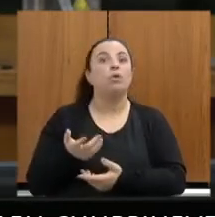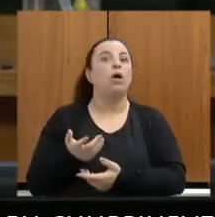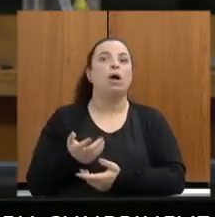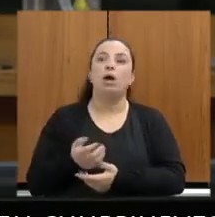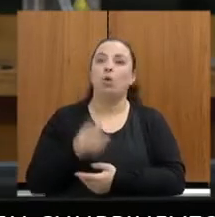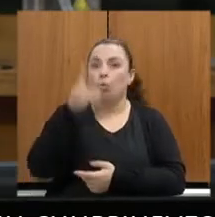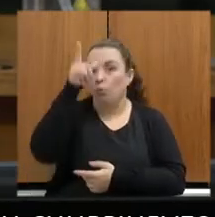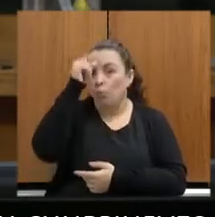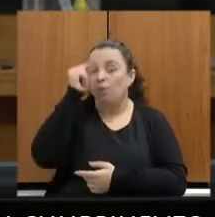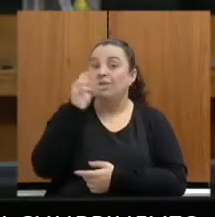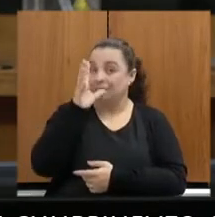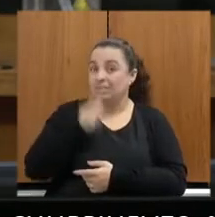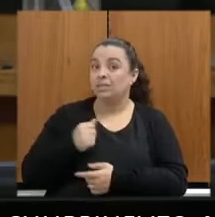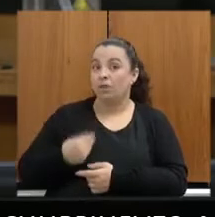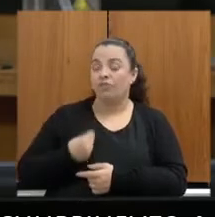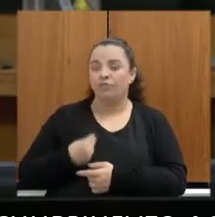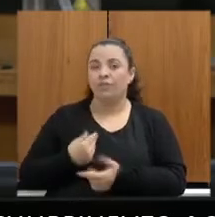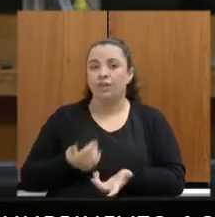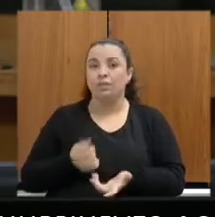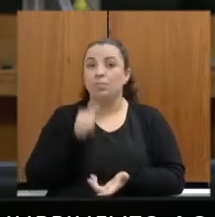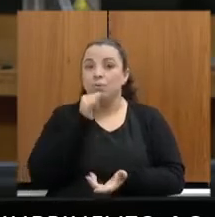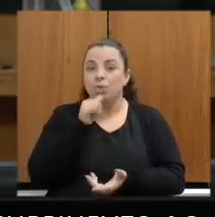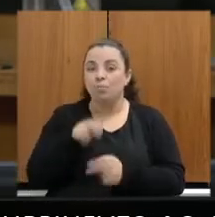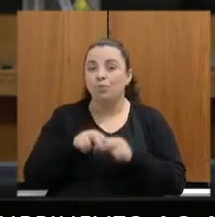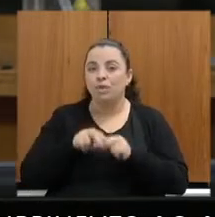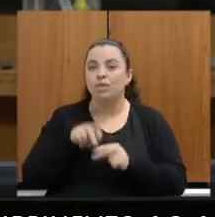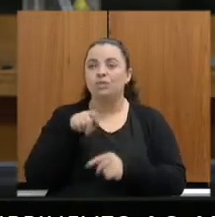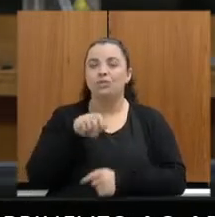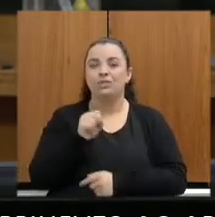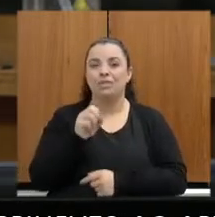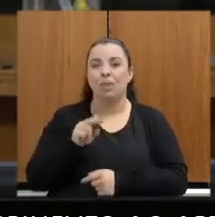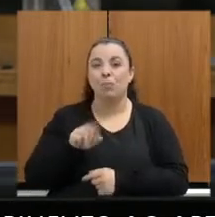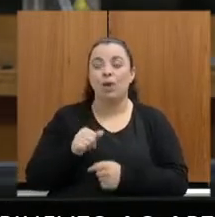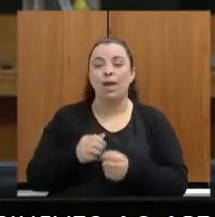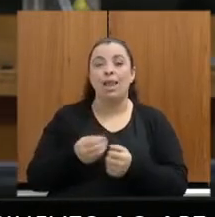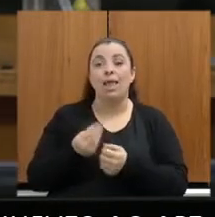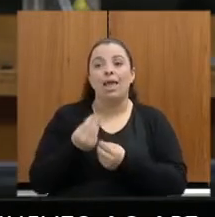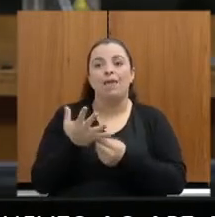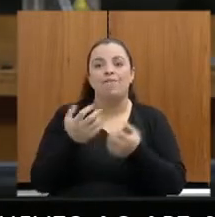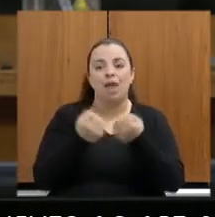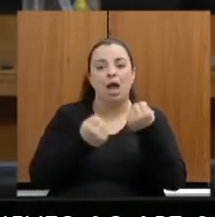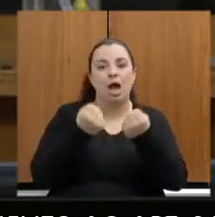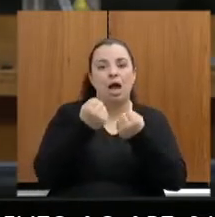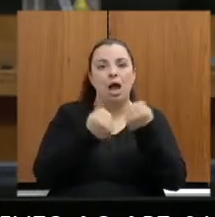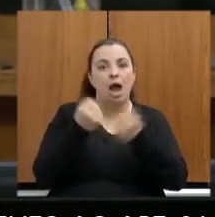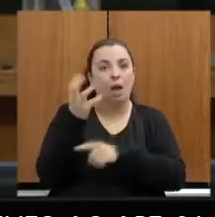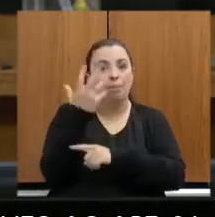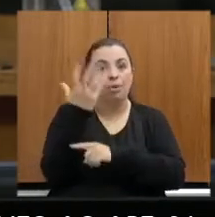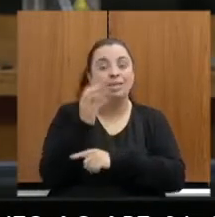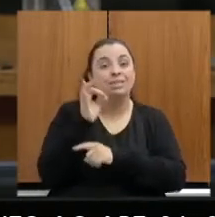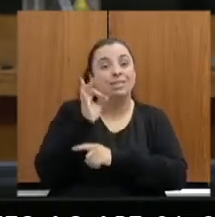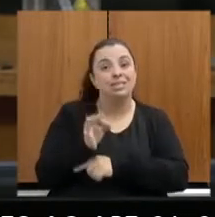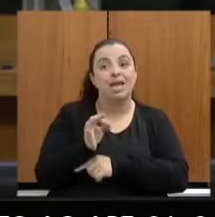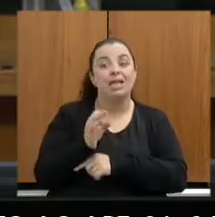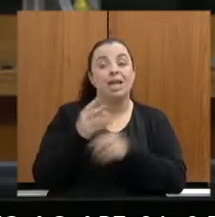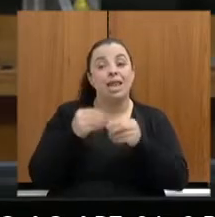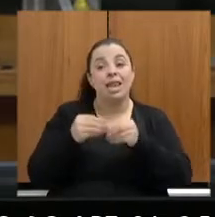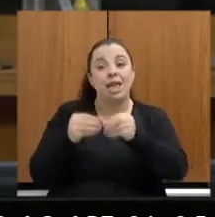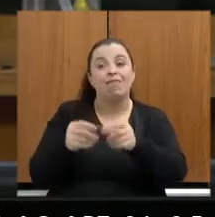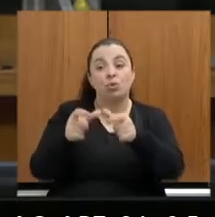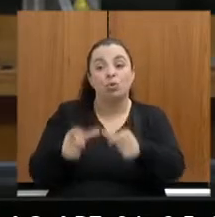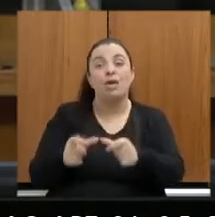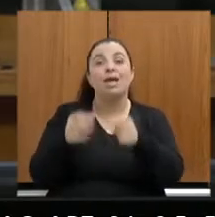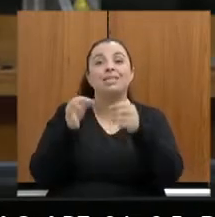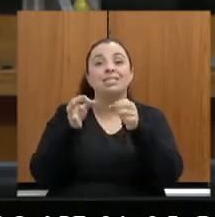unidade desse é uma ambulância básica ou uma avançada E também o principal leva para o lugar certo os